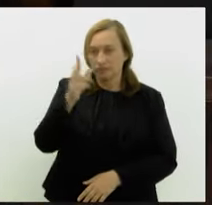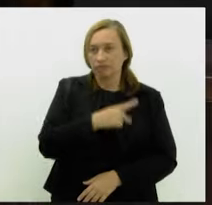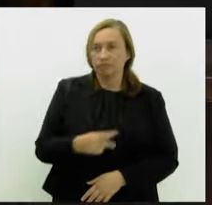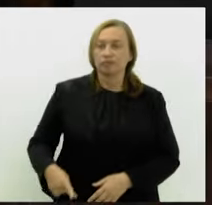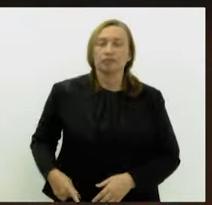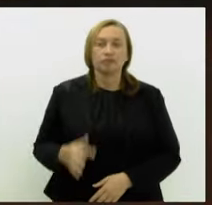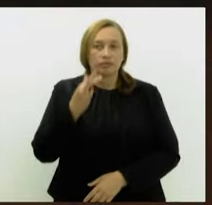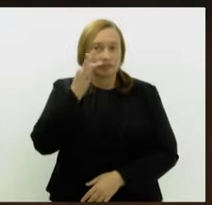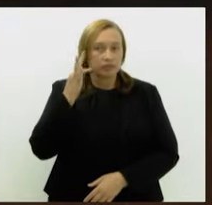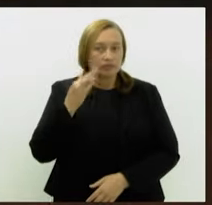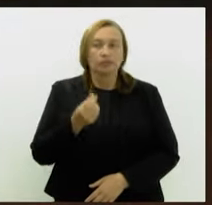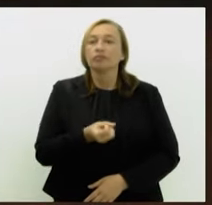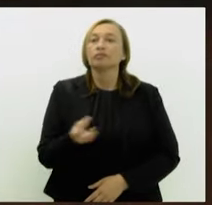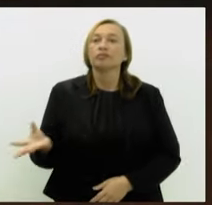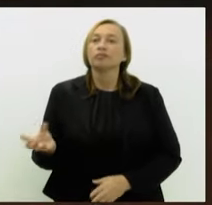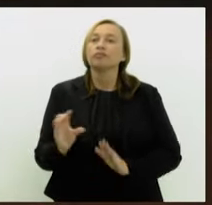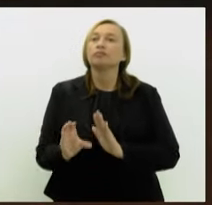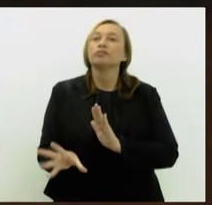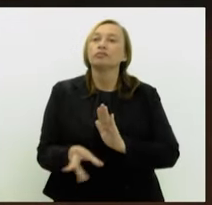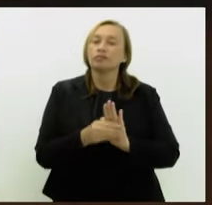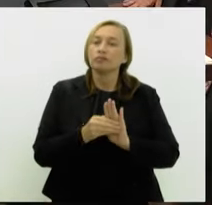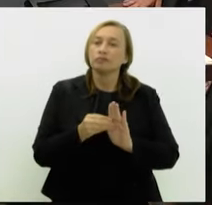O projeto tem quantas emendas?